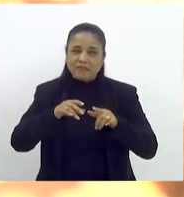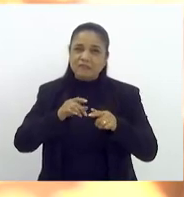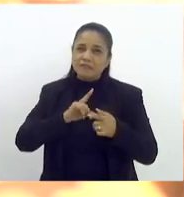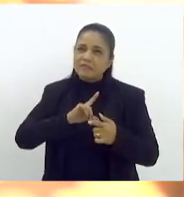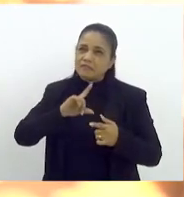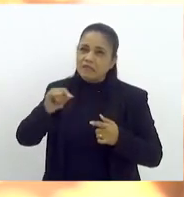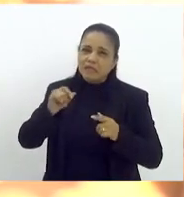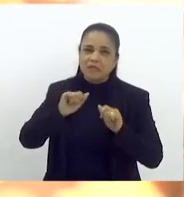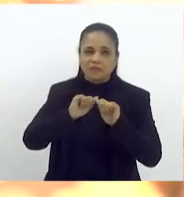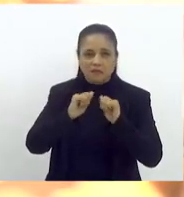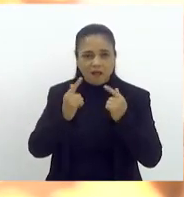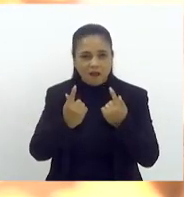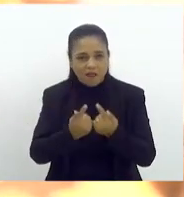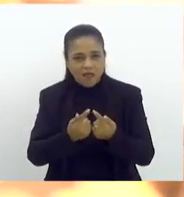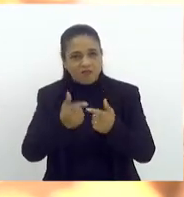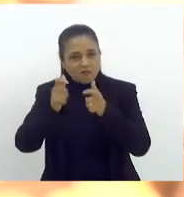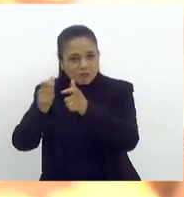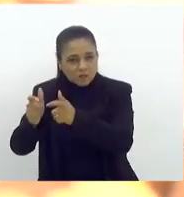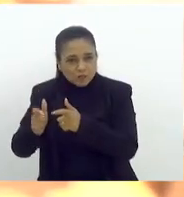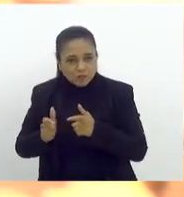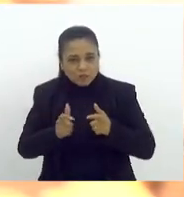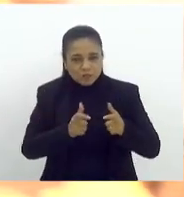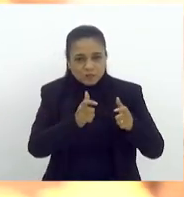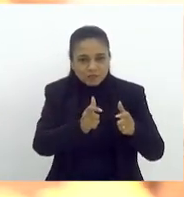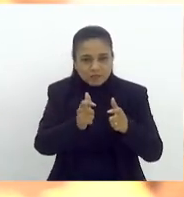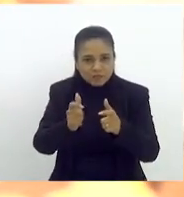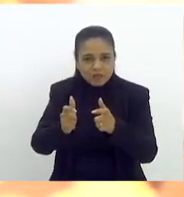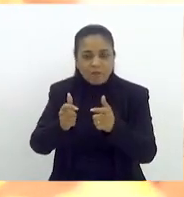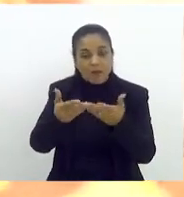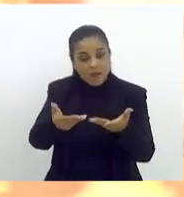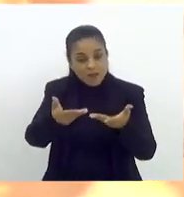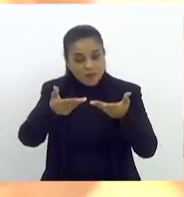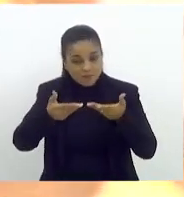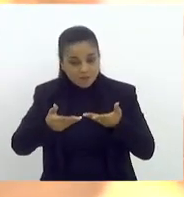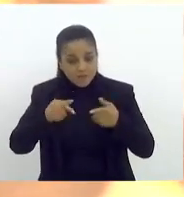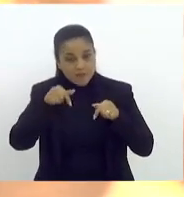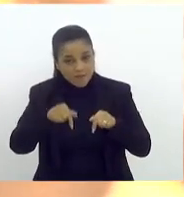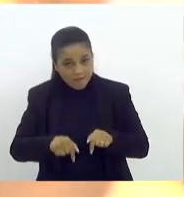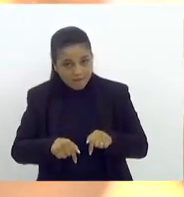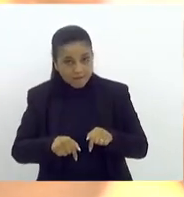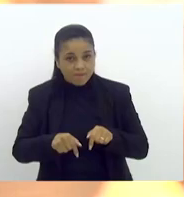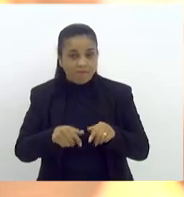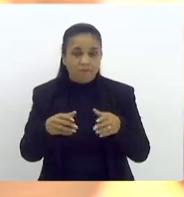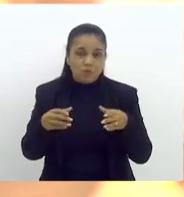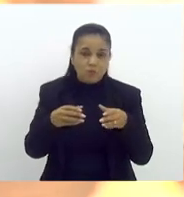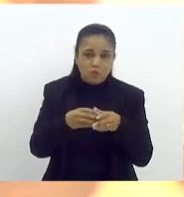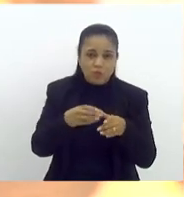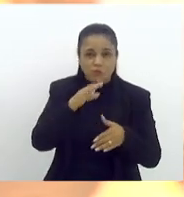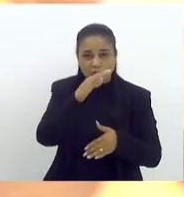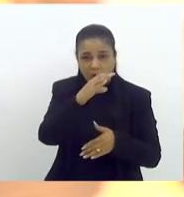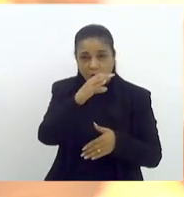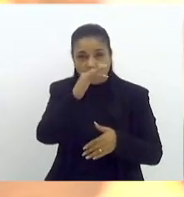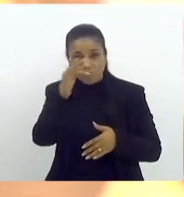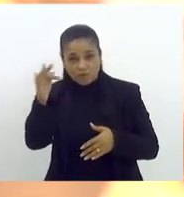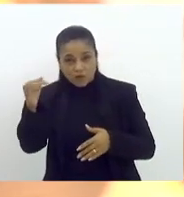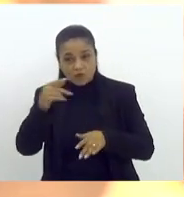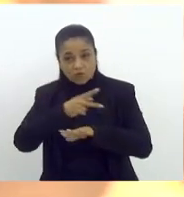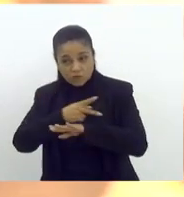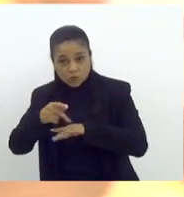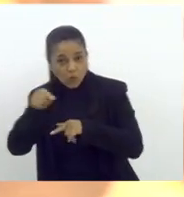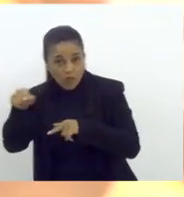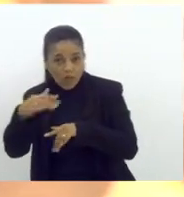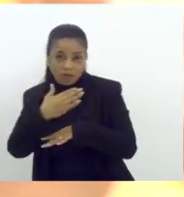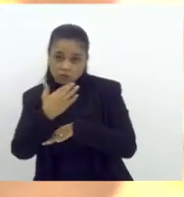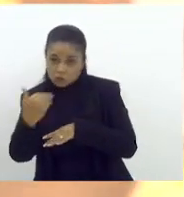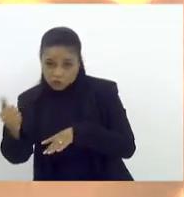daqui da laje e vai lá nos lugares inclusive para poder receber a galera aqui para receber a turma de Cabo Frio a gente foi lá quando a turma chamou